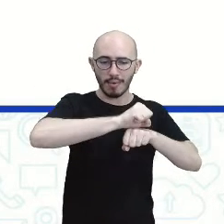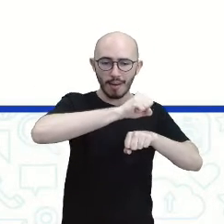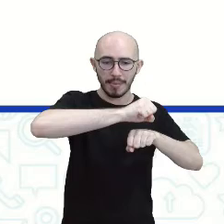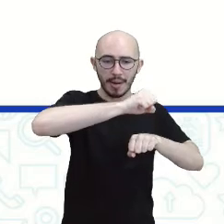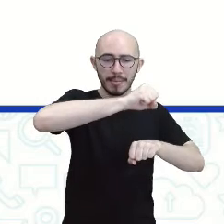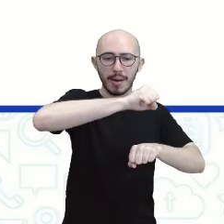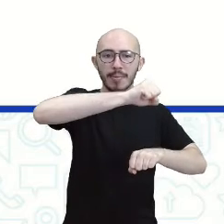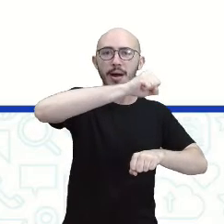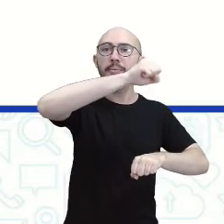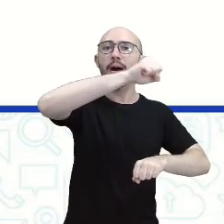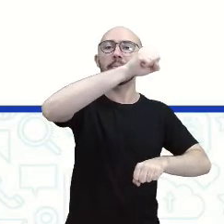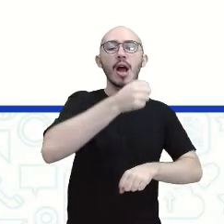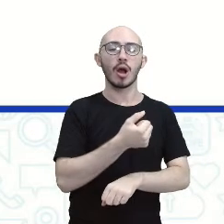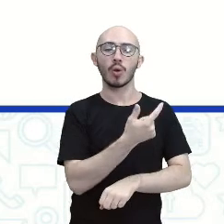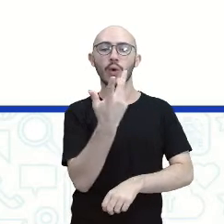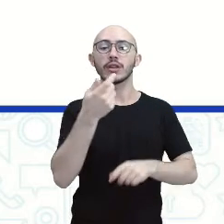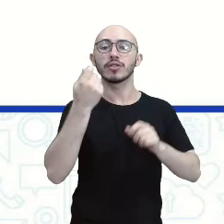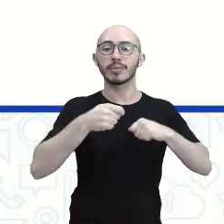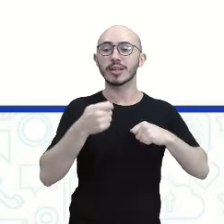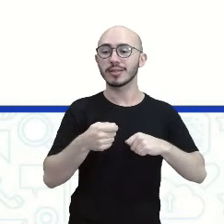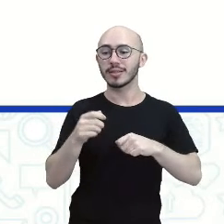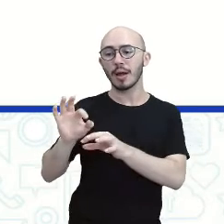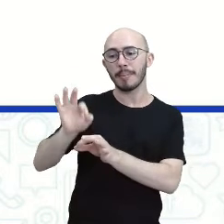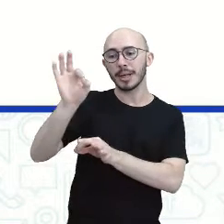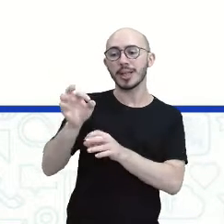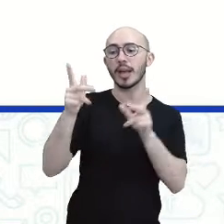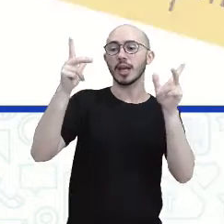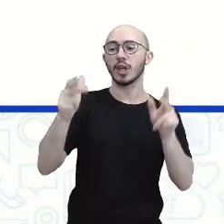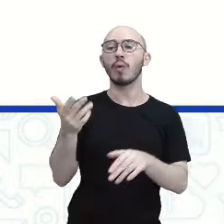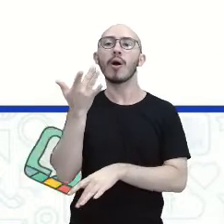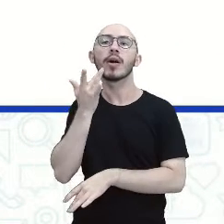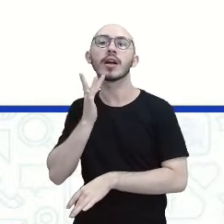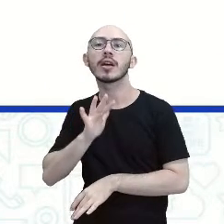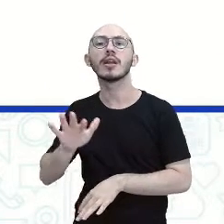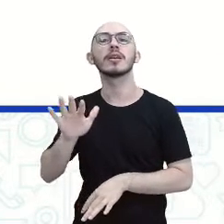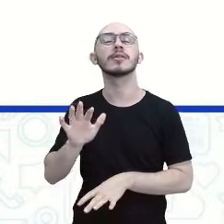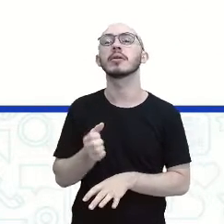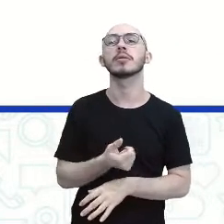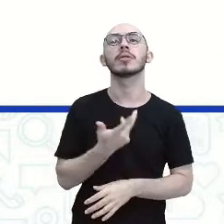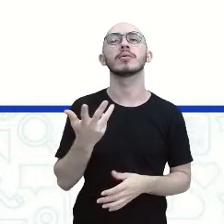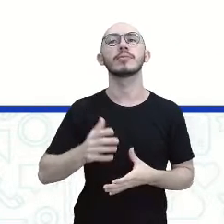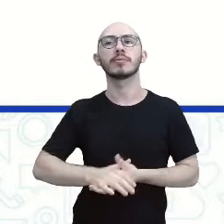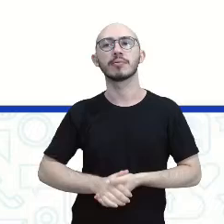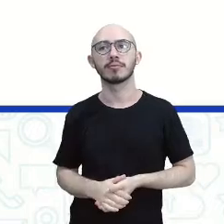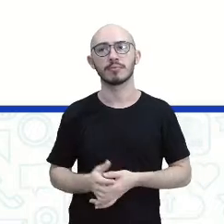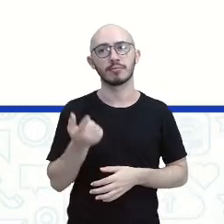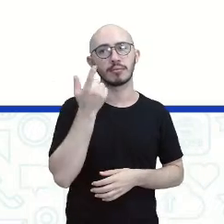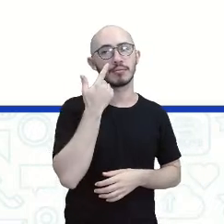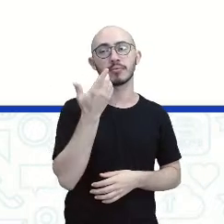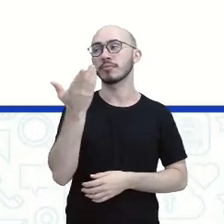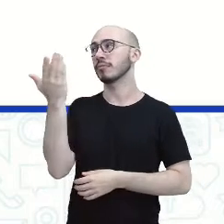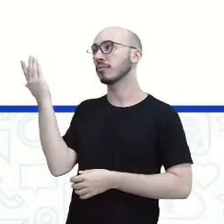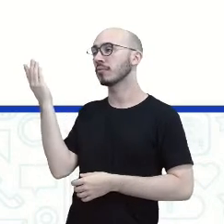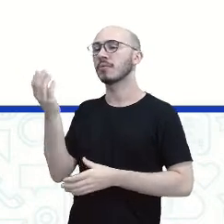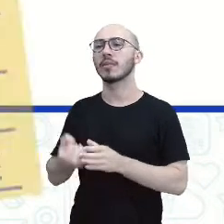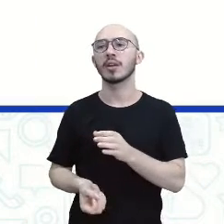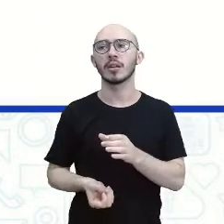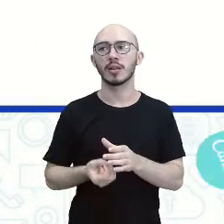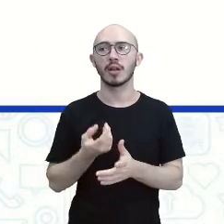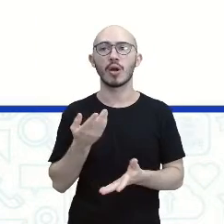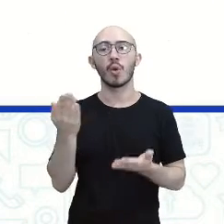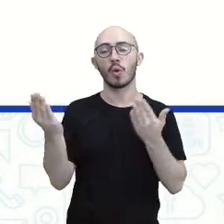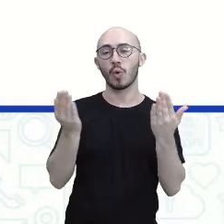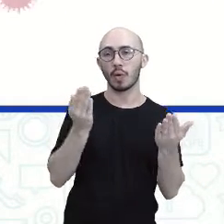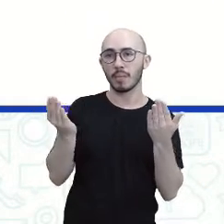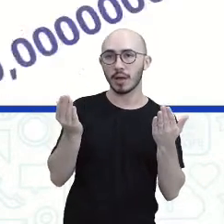outro, quantos coronavírus vão ser exatamente o comprimento desse garoto aí. Então, o número que a gente vai criar, a gente vai